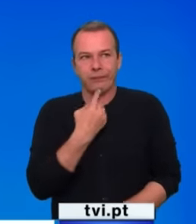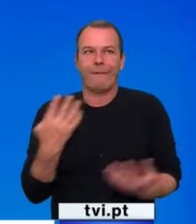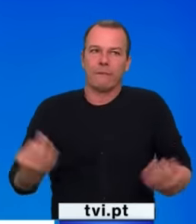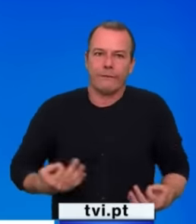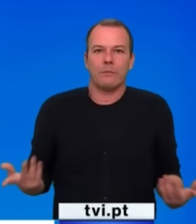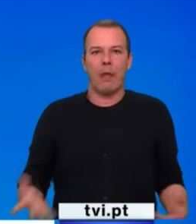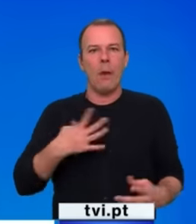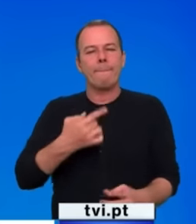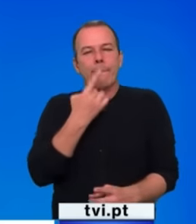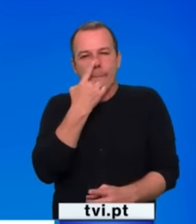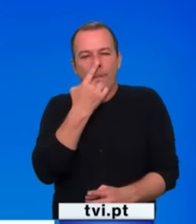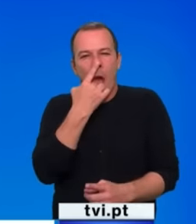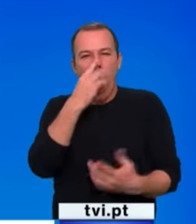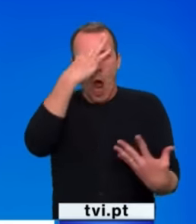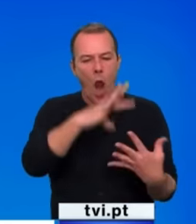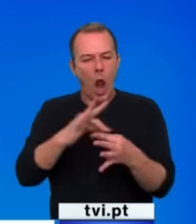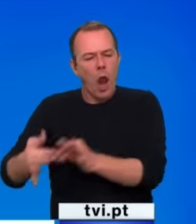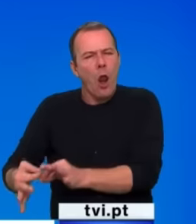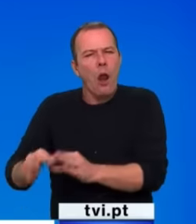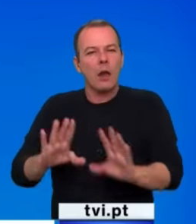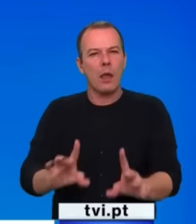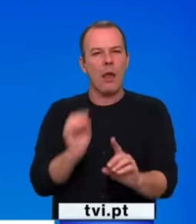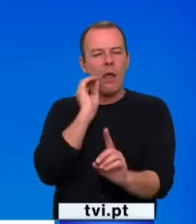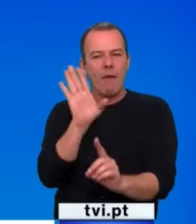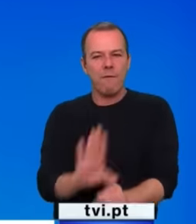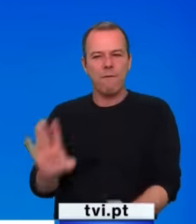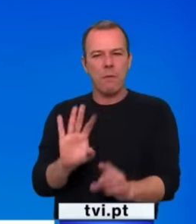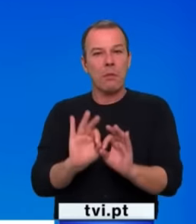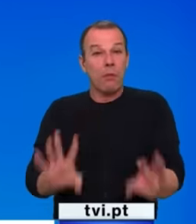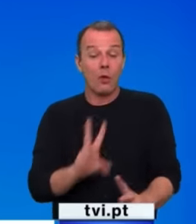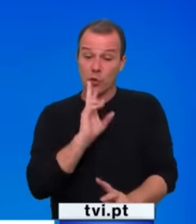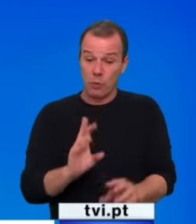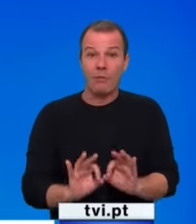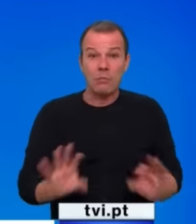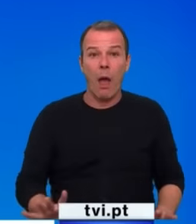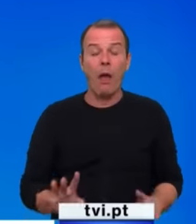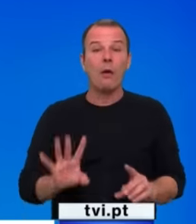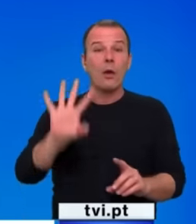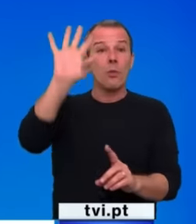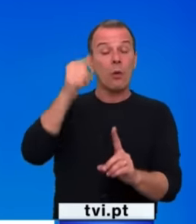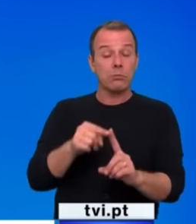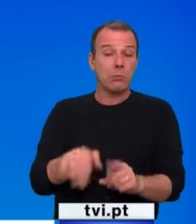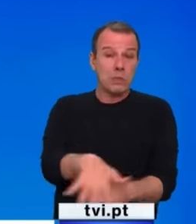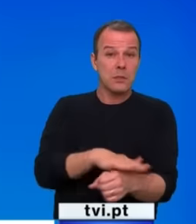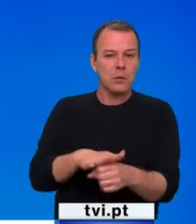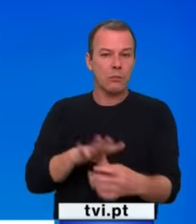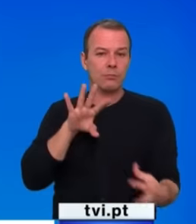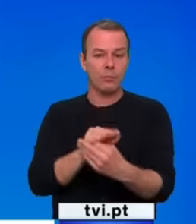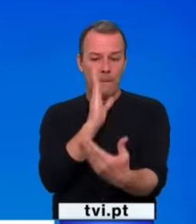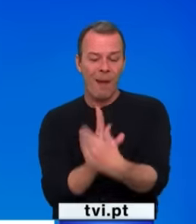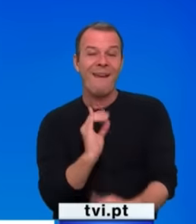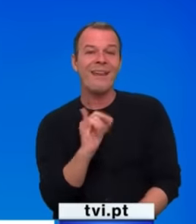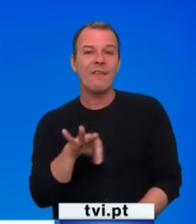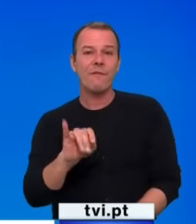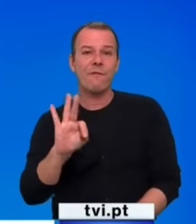ser coerente com o que foi, da mesma forma e reagir da mesma maneira, reagir quando foi o caso da Operação Influencer. E, portanto, eu não